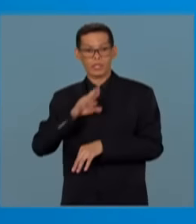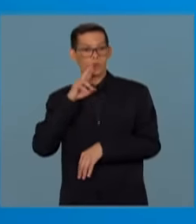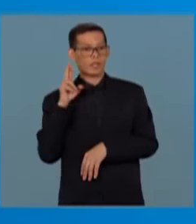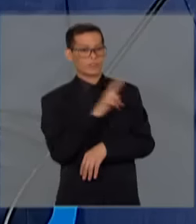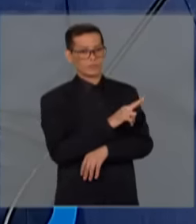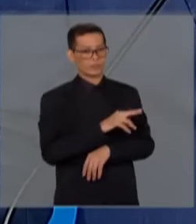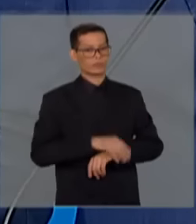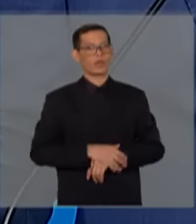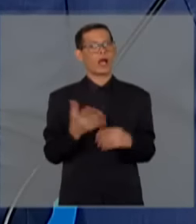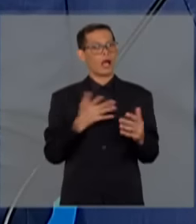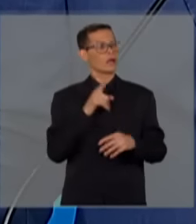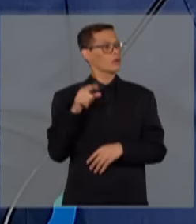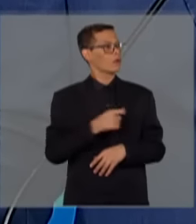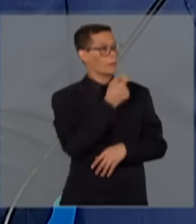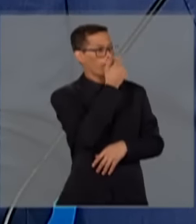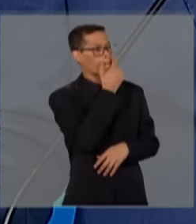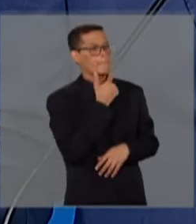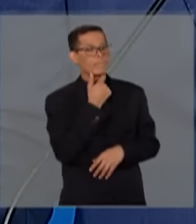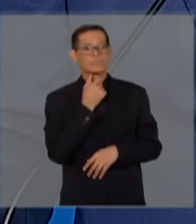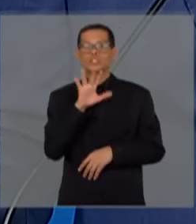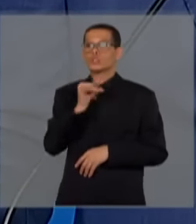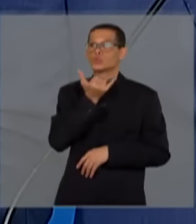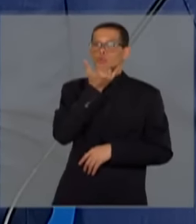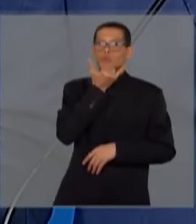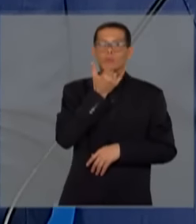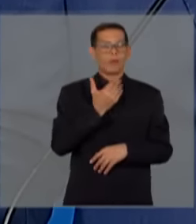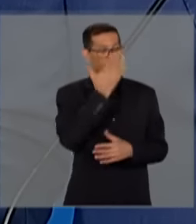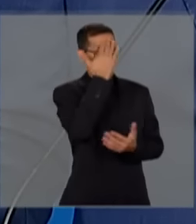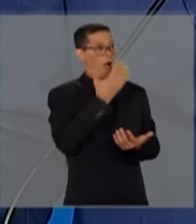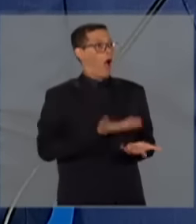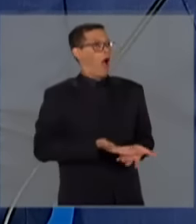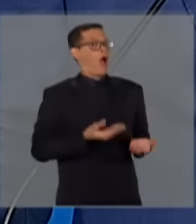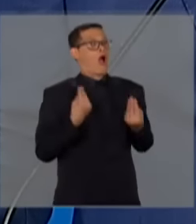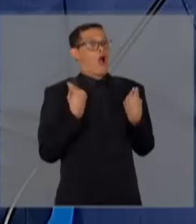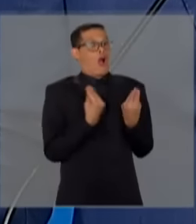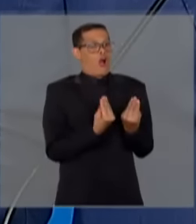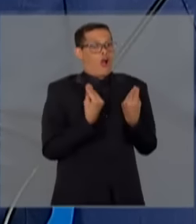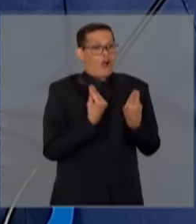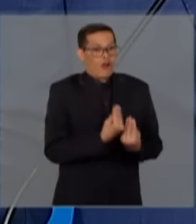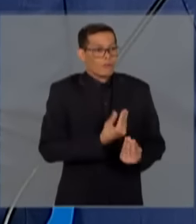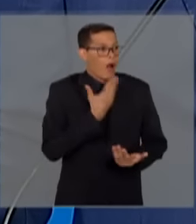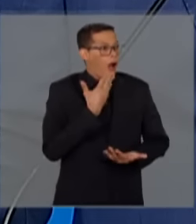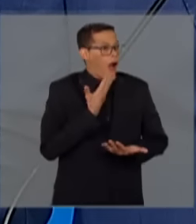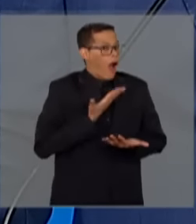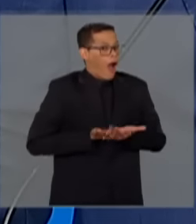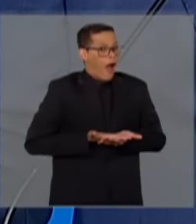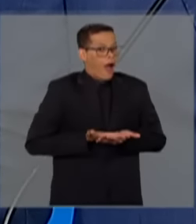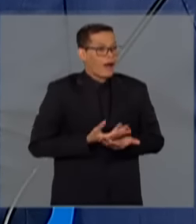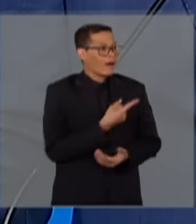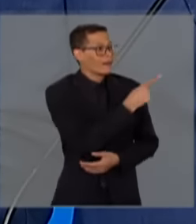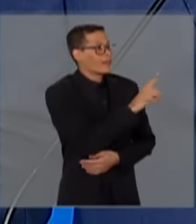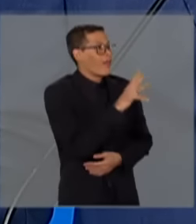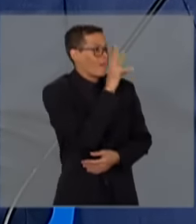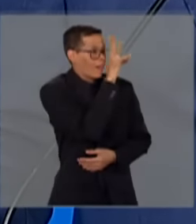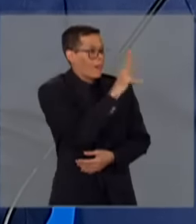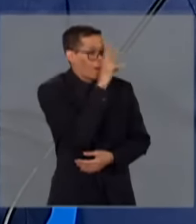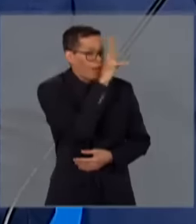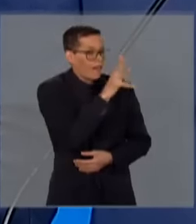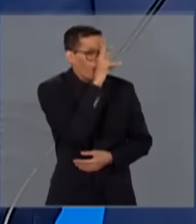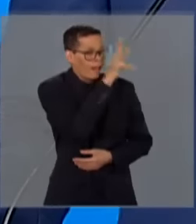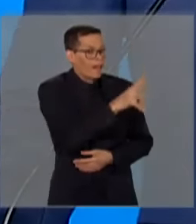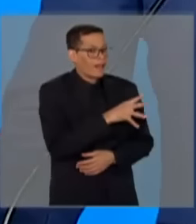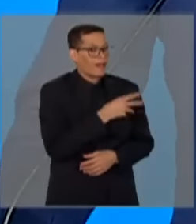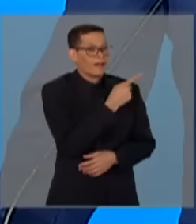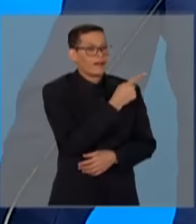minuto é é que eu fiquei perplexo Eduardo de verdade o cidadão Inventa uma história porque